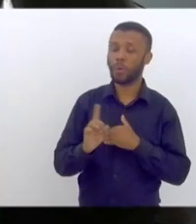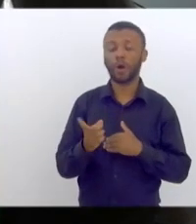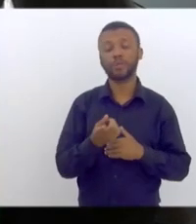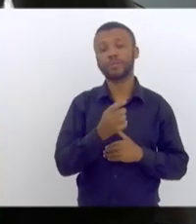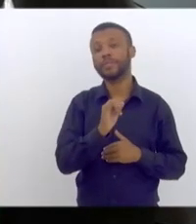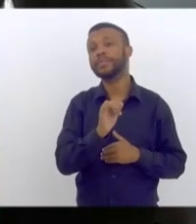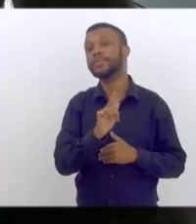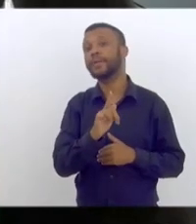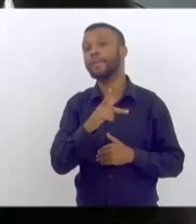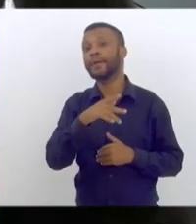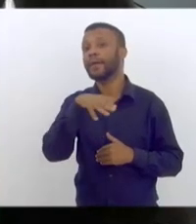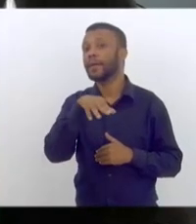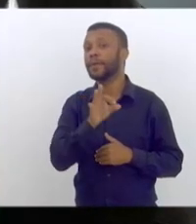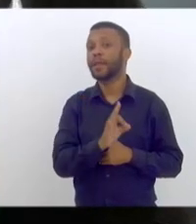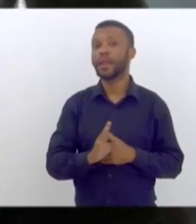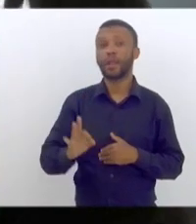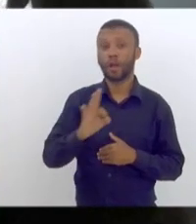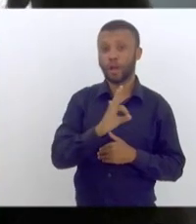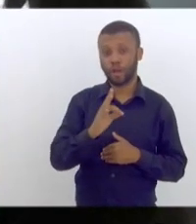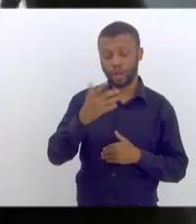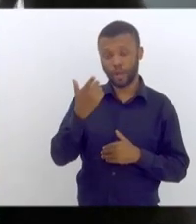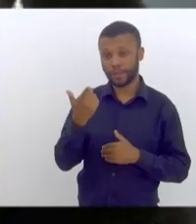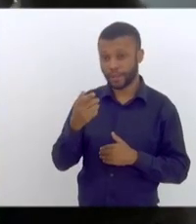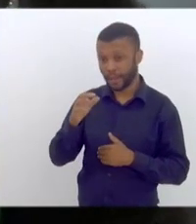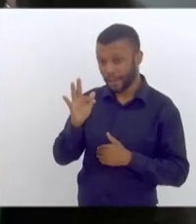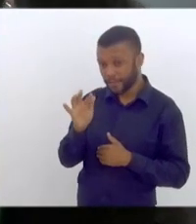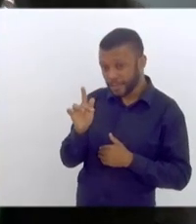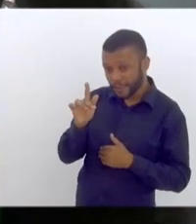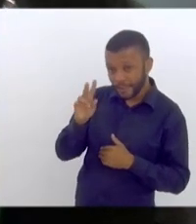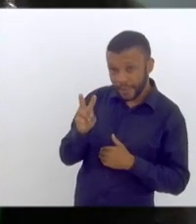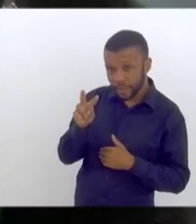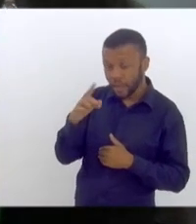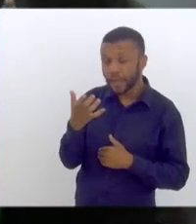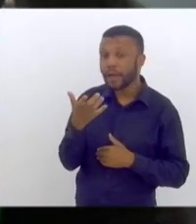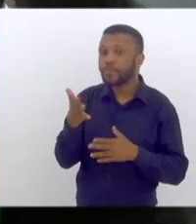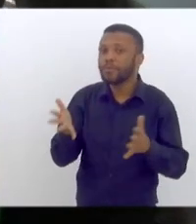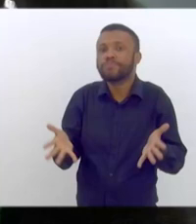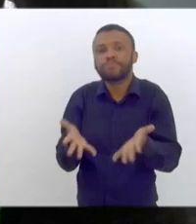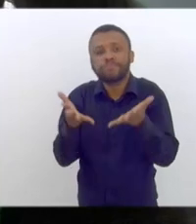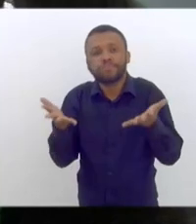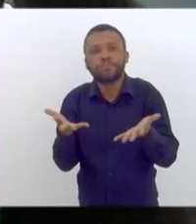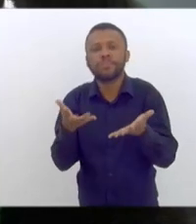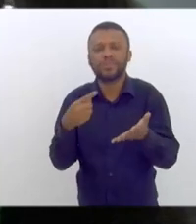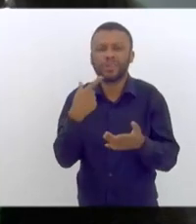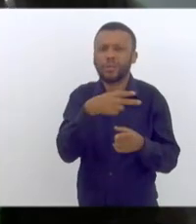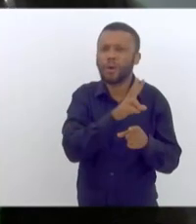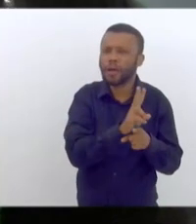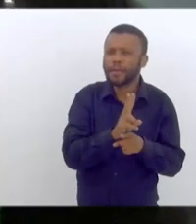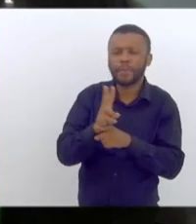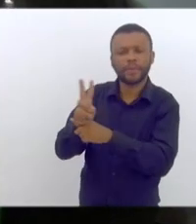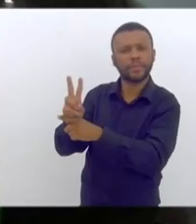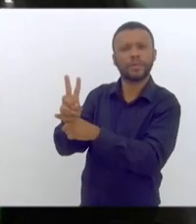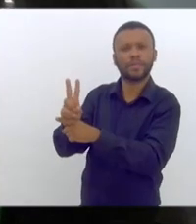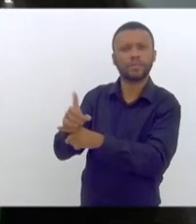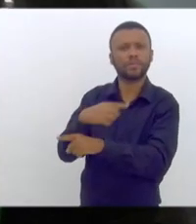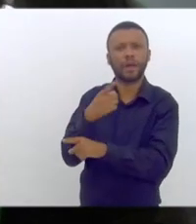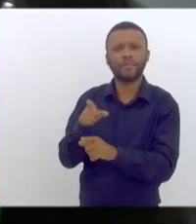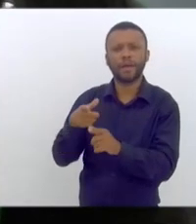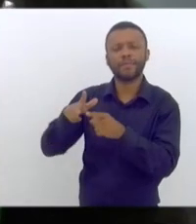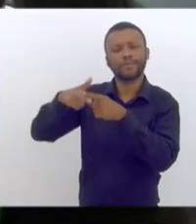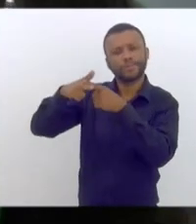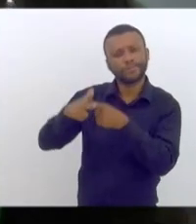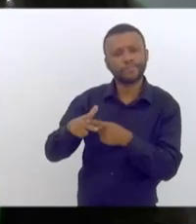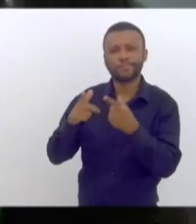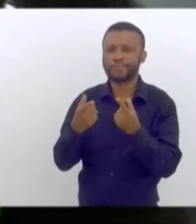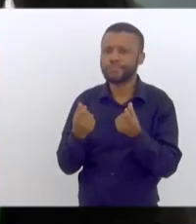não por ser da fundação isso nós estamos queremos incentivar estamos emprestando a gente vai fazer uma correção